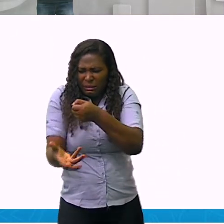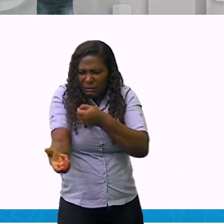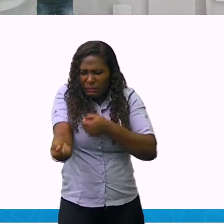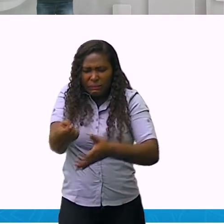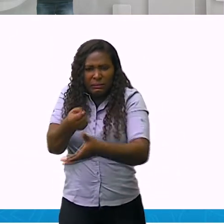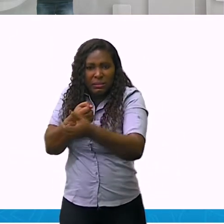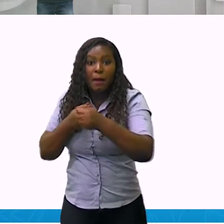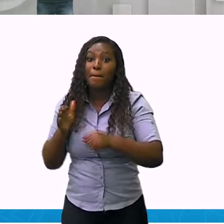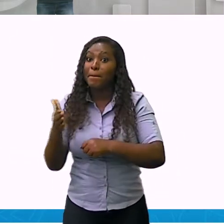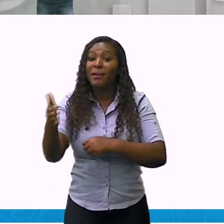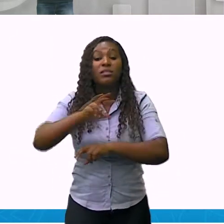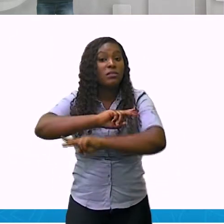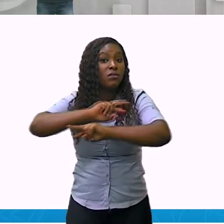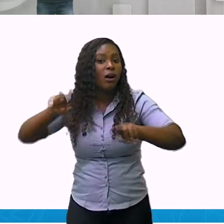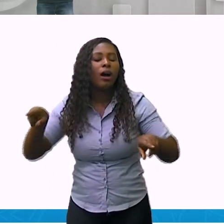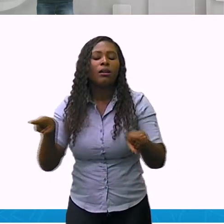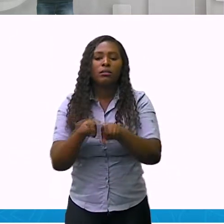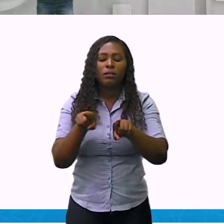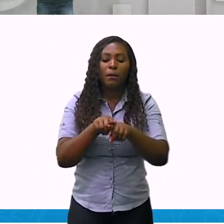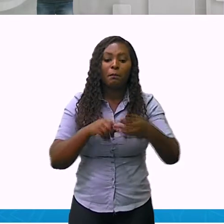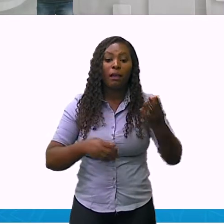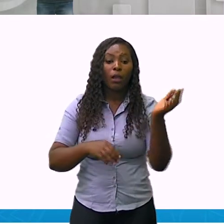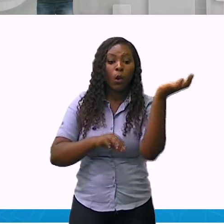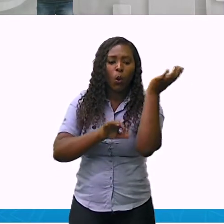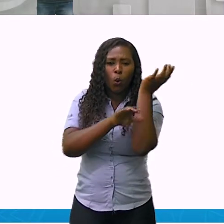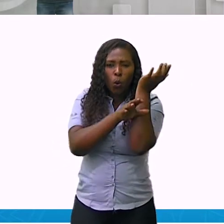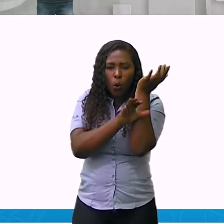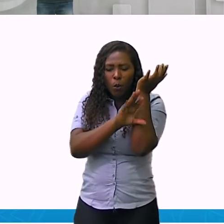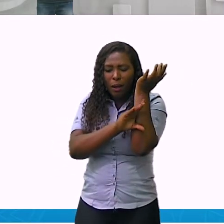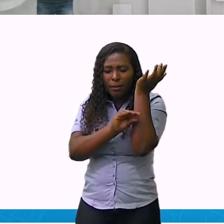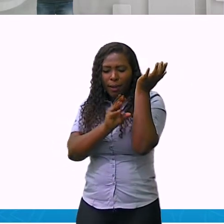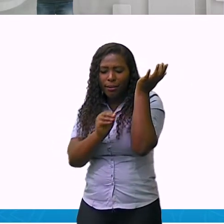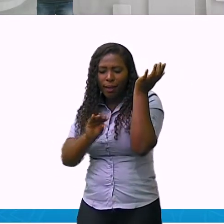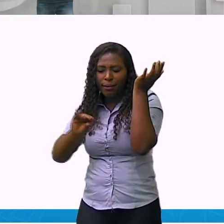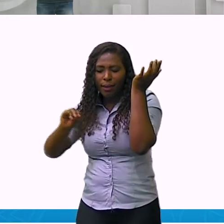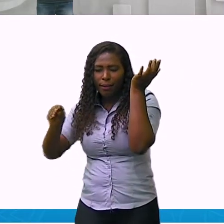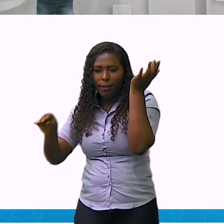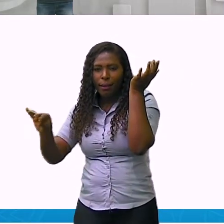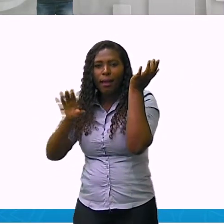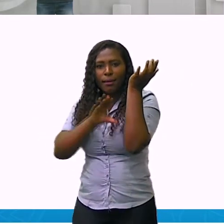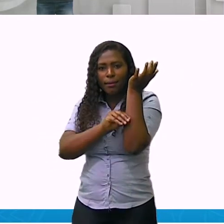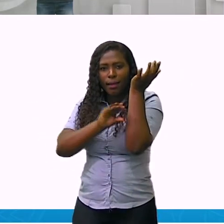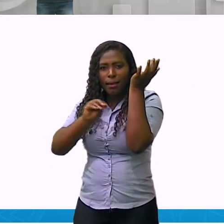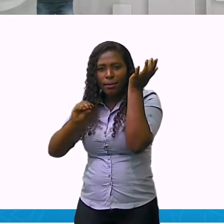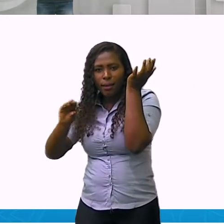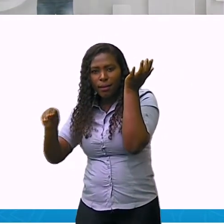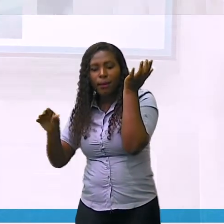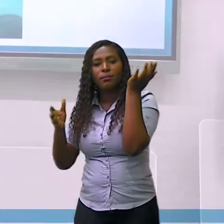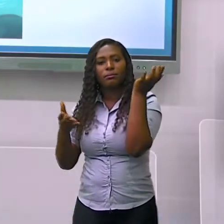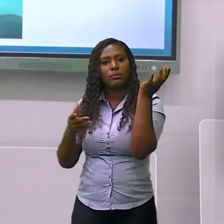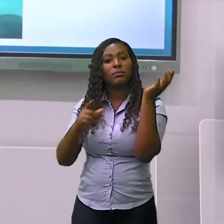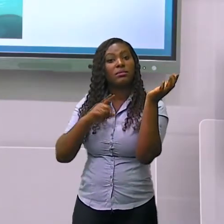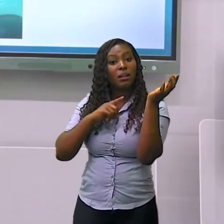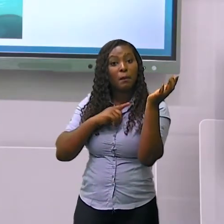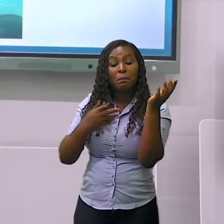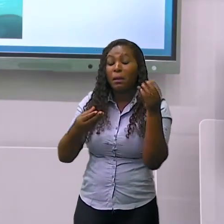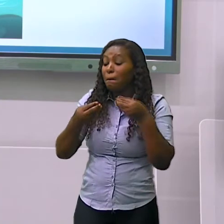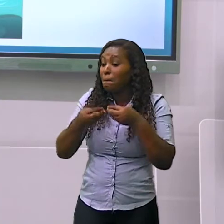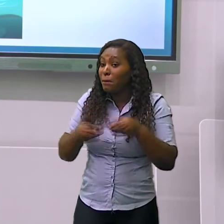o desequilíbrio das características naturais. Agora eu vou explicar com